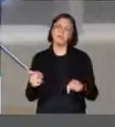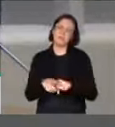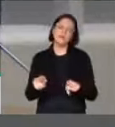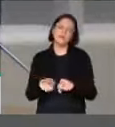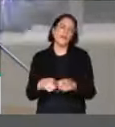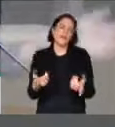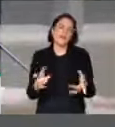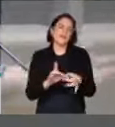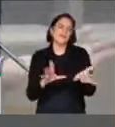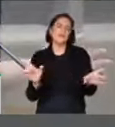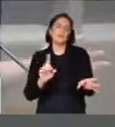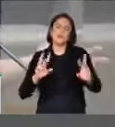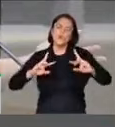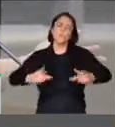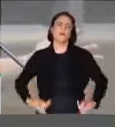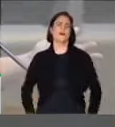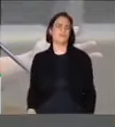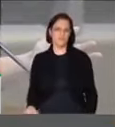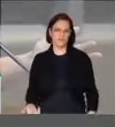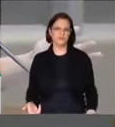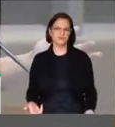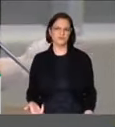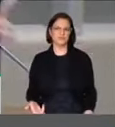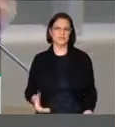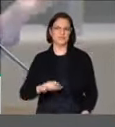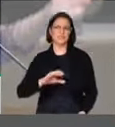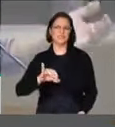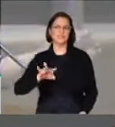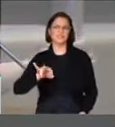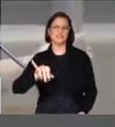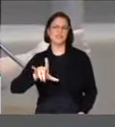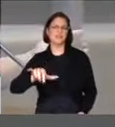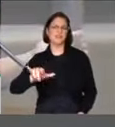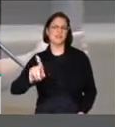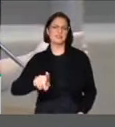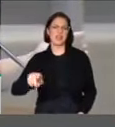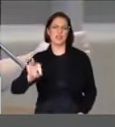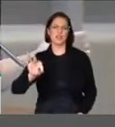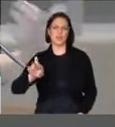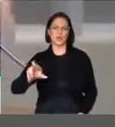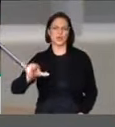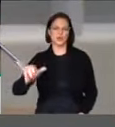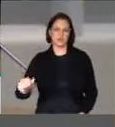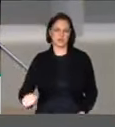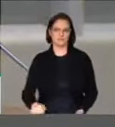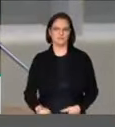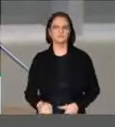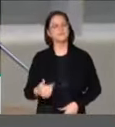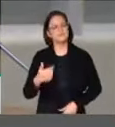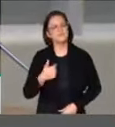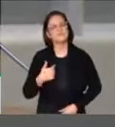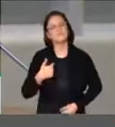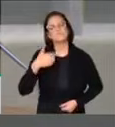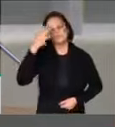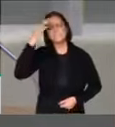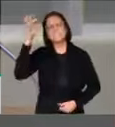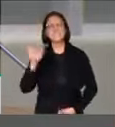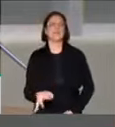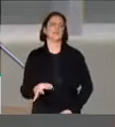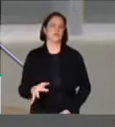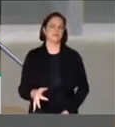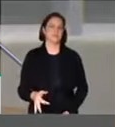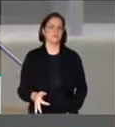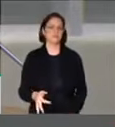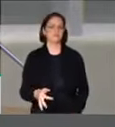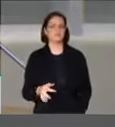civilizatórias, humanizadoras, se consolidaram na esteira mundial. Eu tenho a convicção de que, por mais